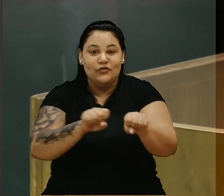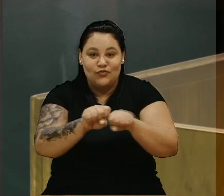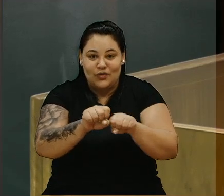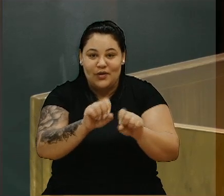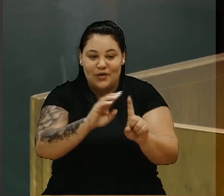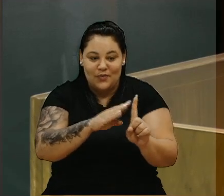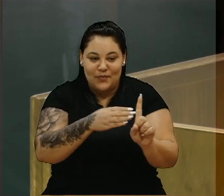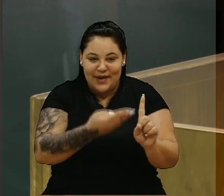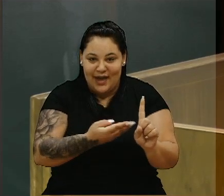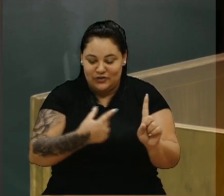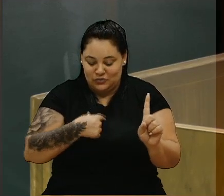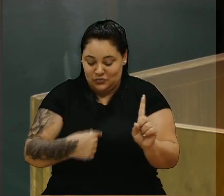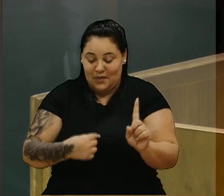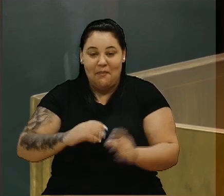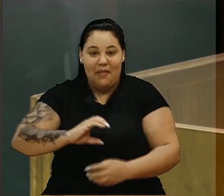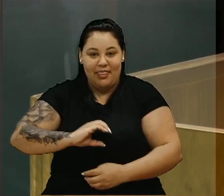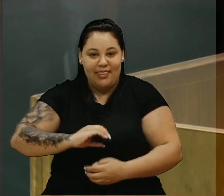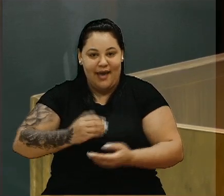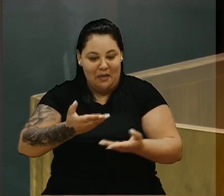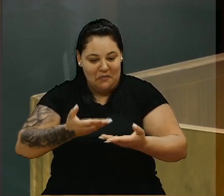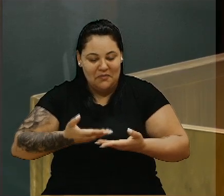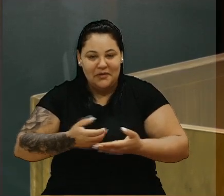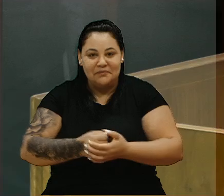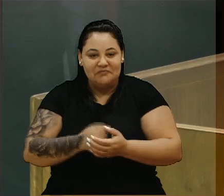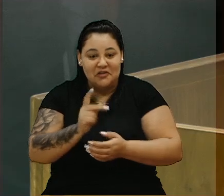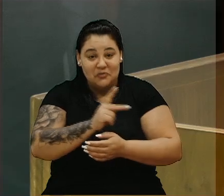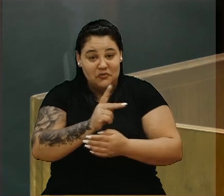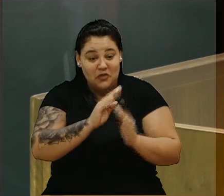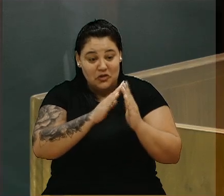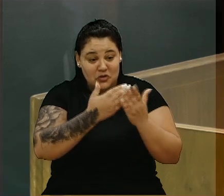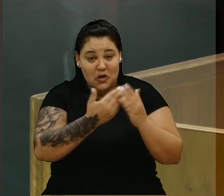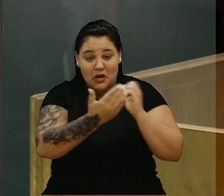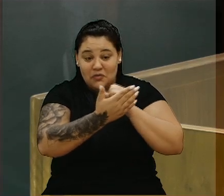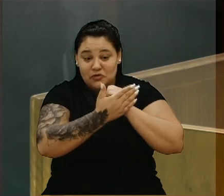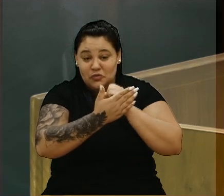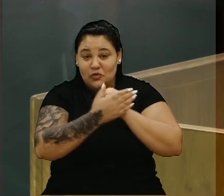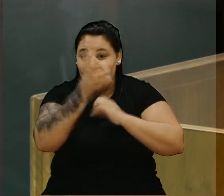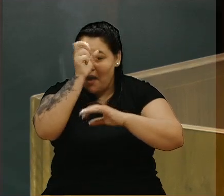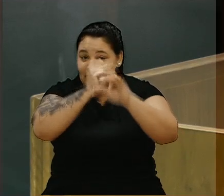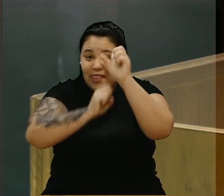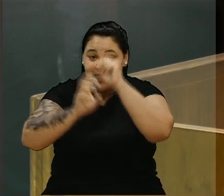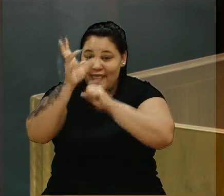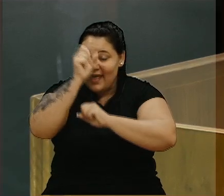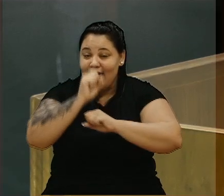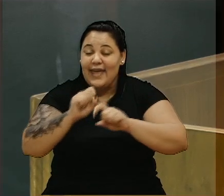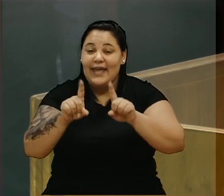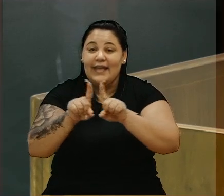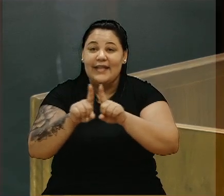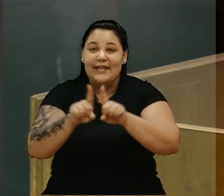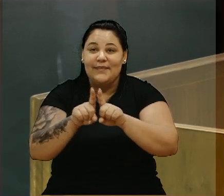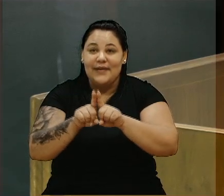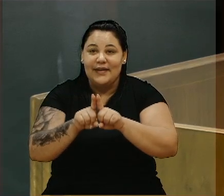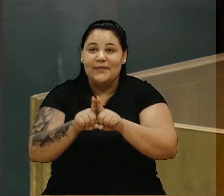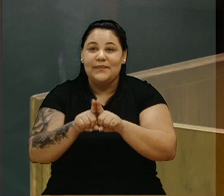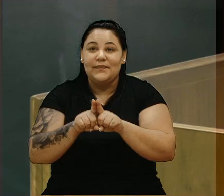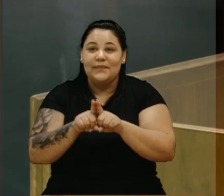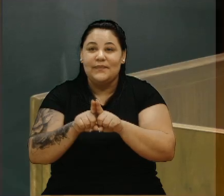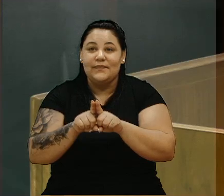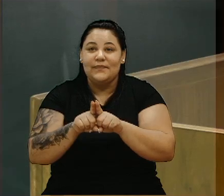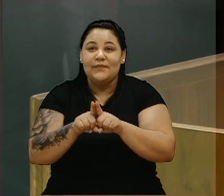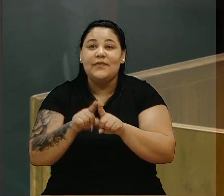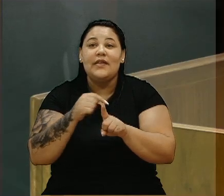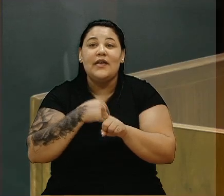homenagem com uma medalha. O La Salle me ajudou muito na aprendizagem. Eu gostei de ver os vídeos, eu gosto